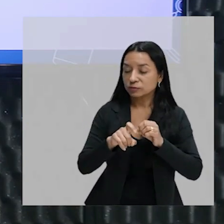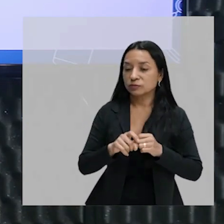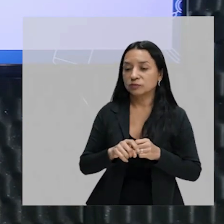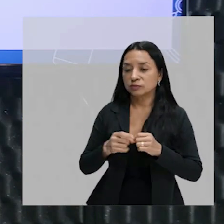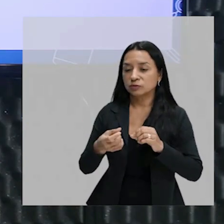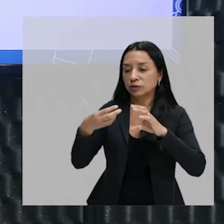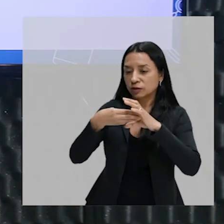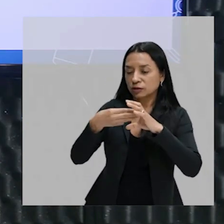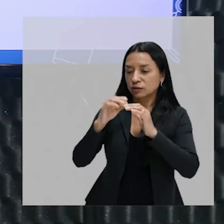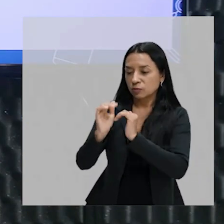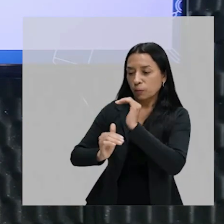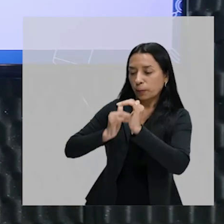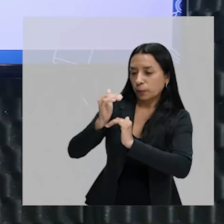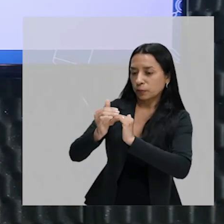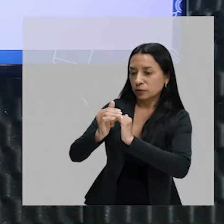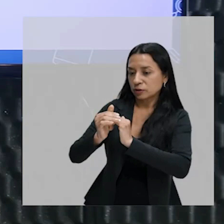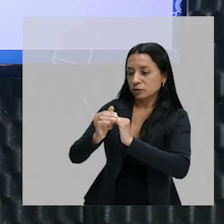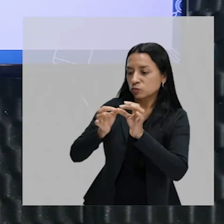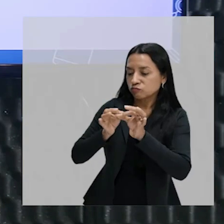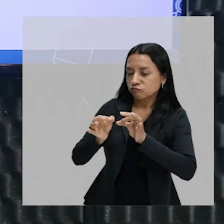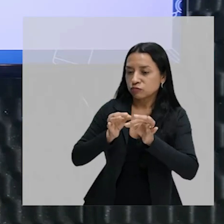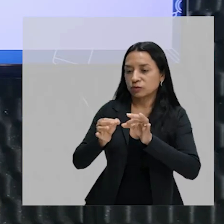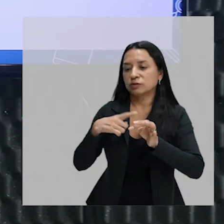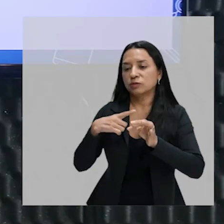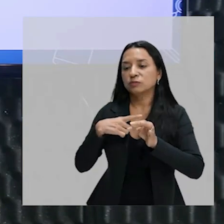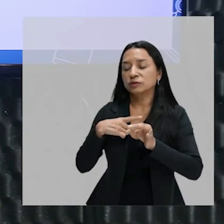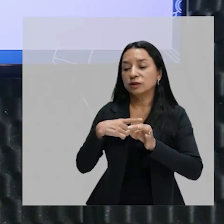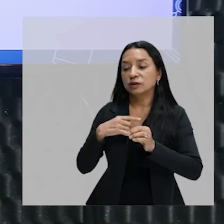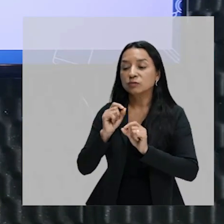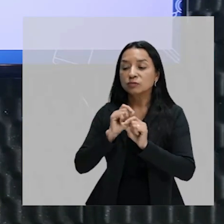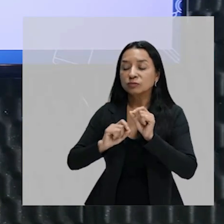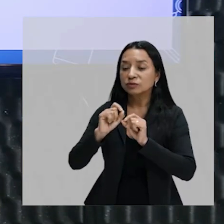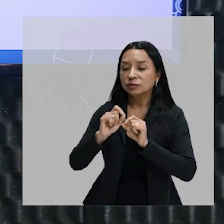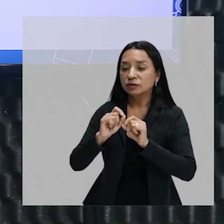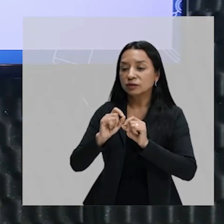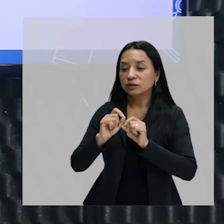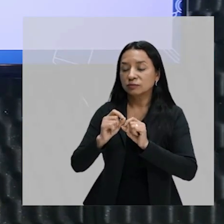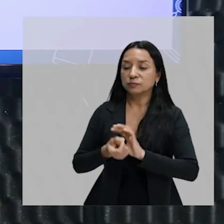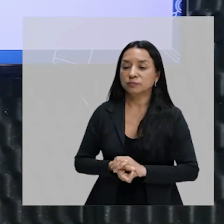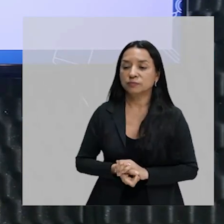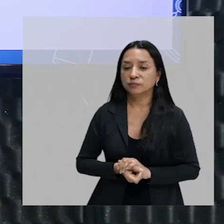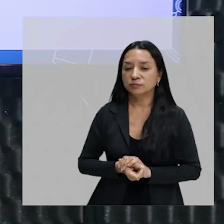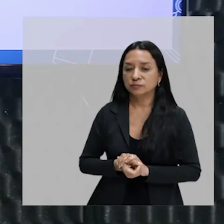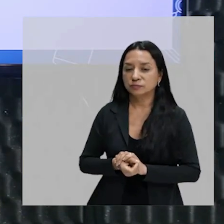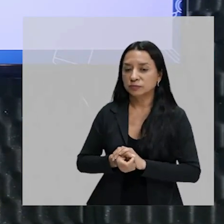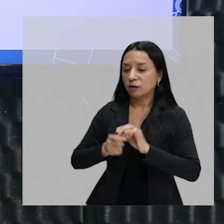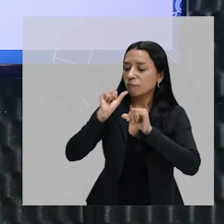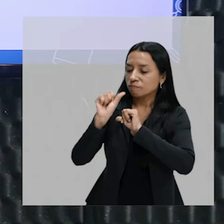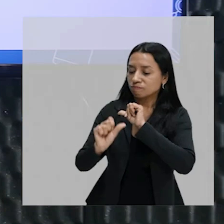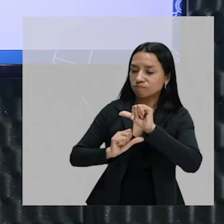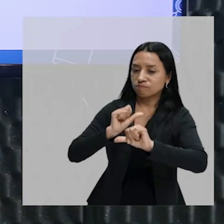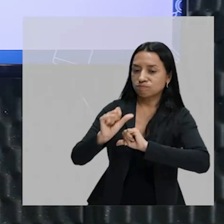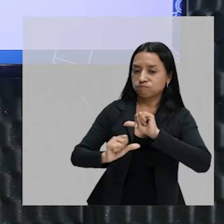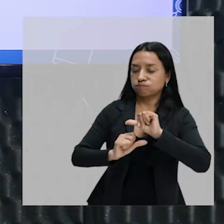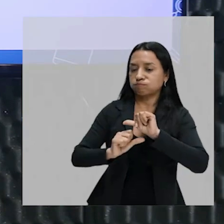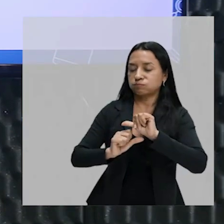célula que está em processo de formação ela tem a sua função é definida né que é espermiogênese ela se torna diferenciada